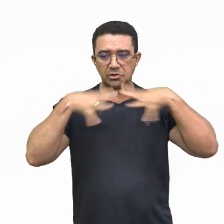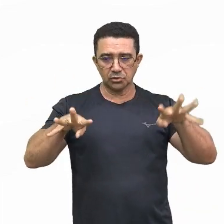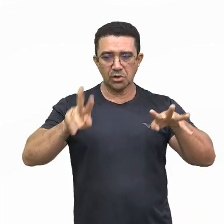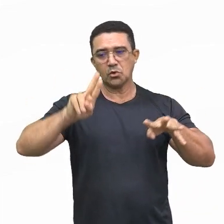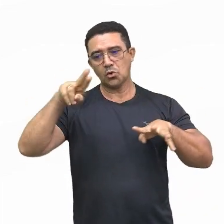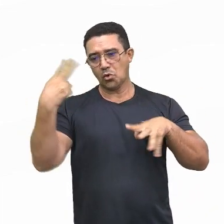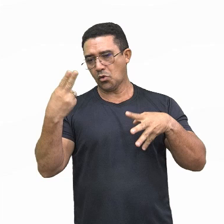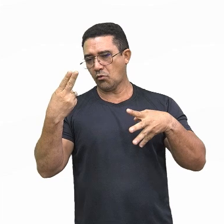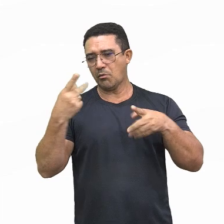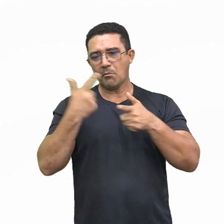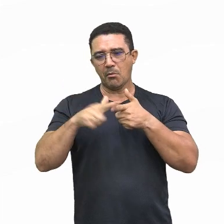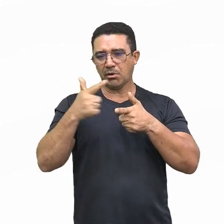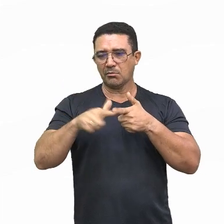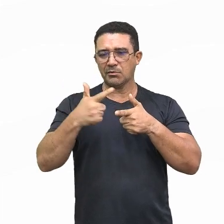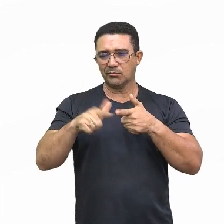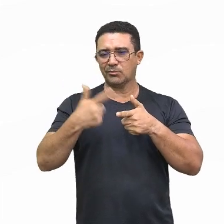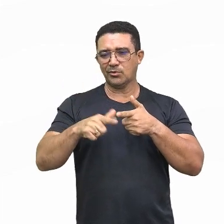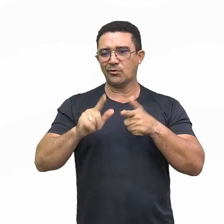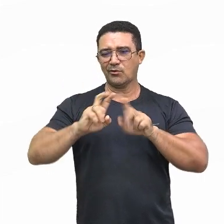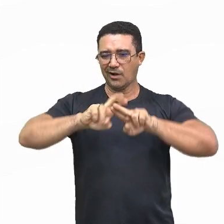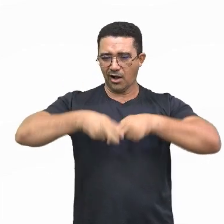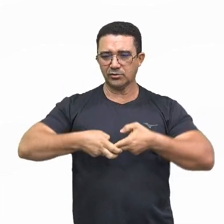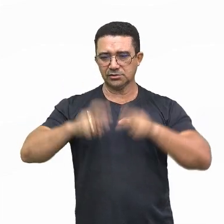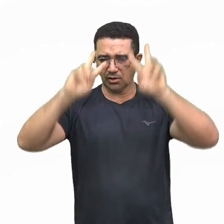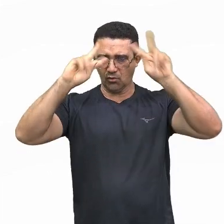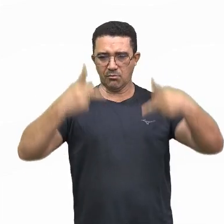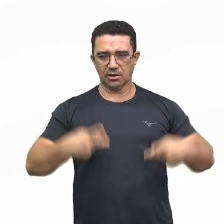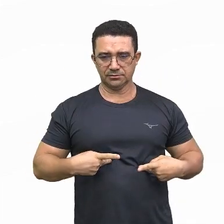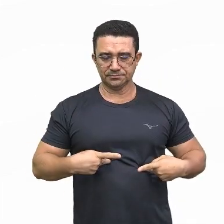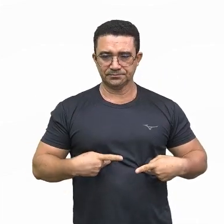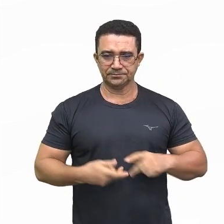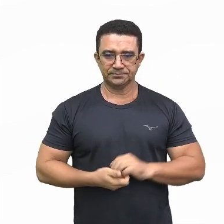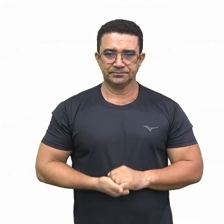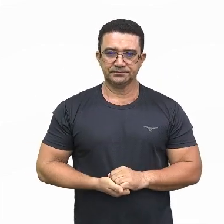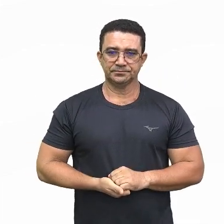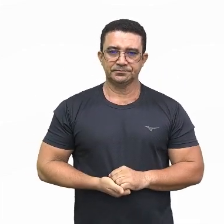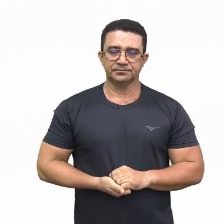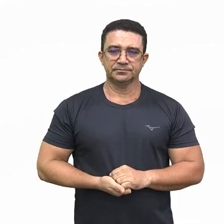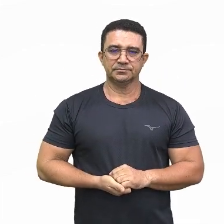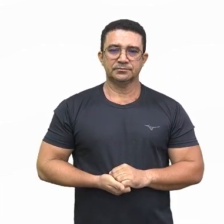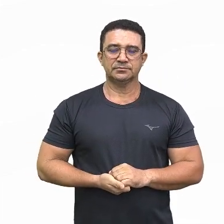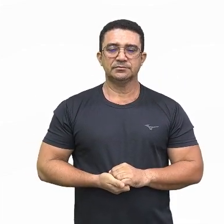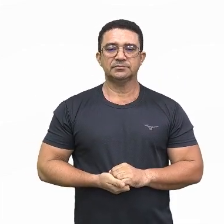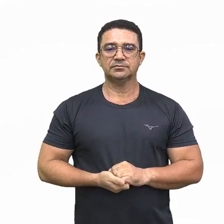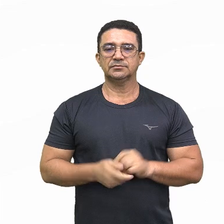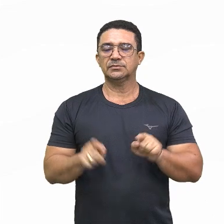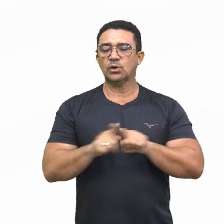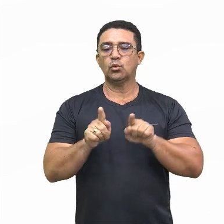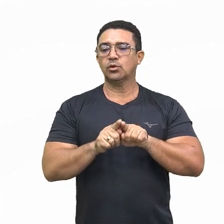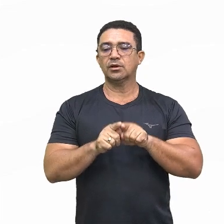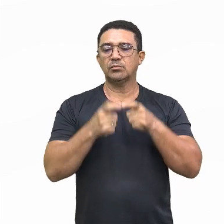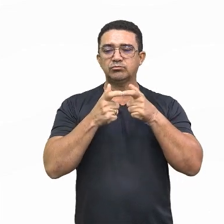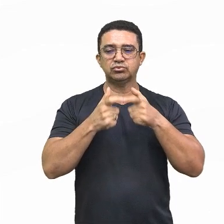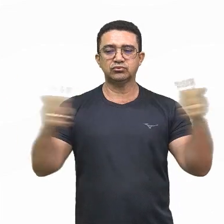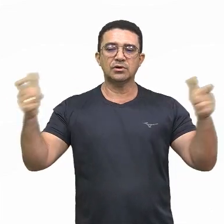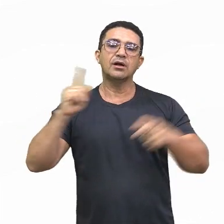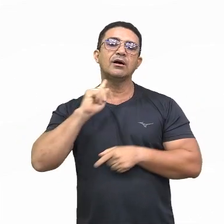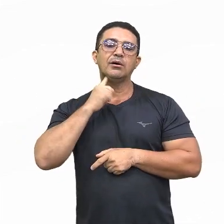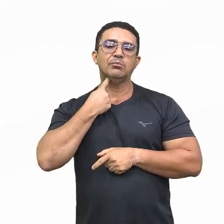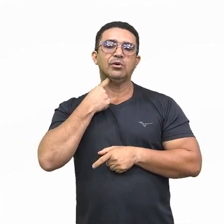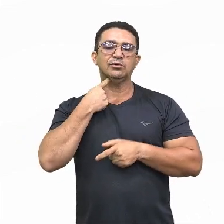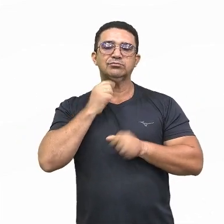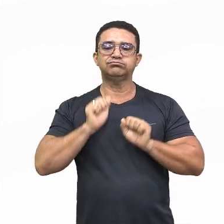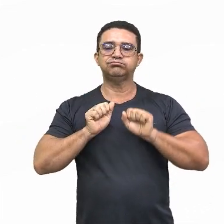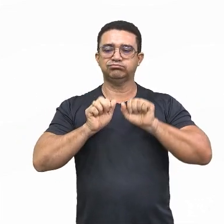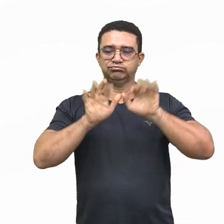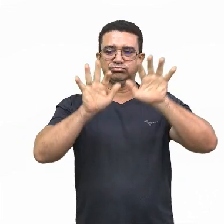atividades humanas. Isto se deve principalmente ao aumento das emissões de gases do efeito